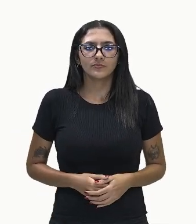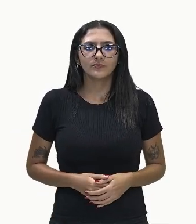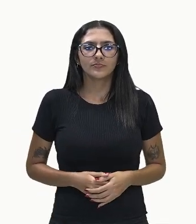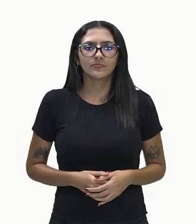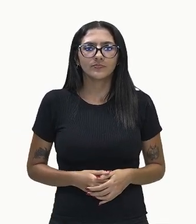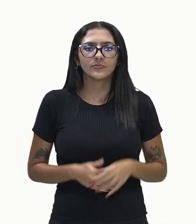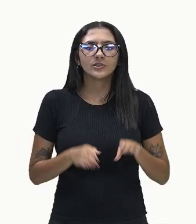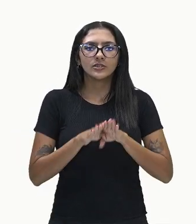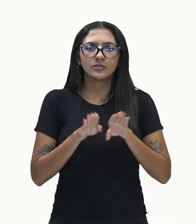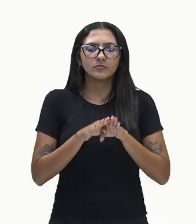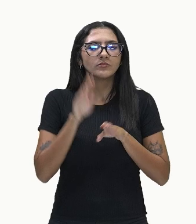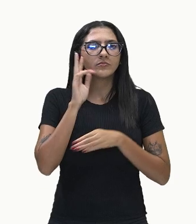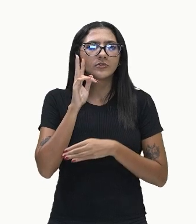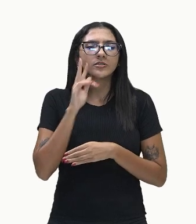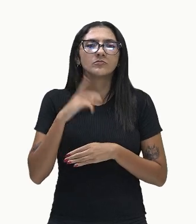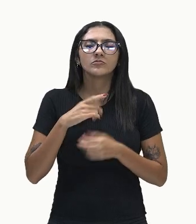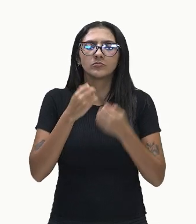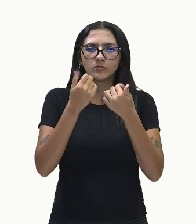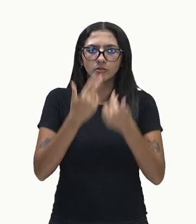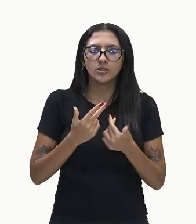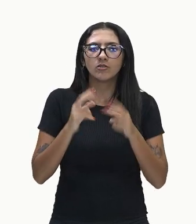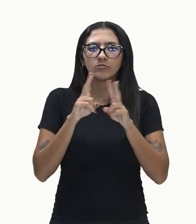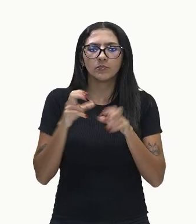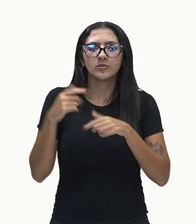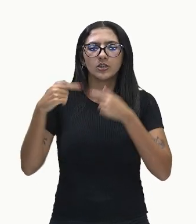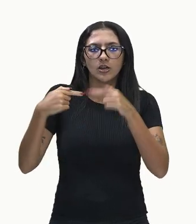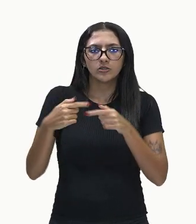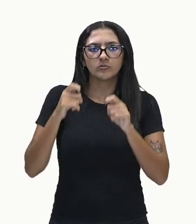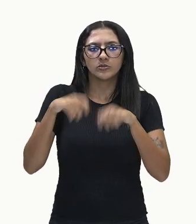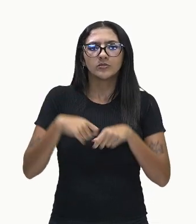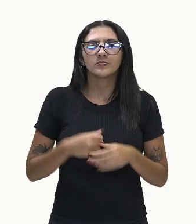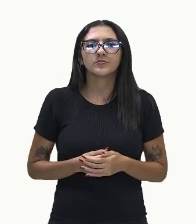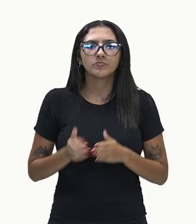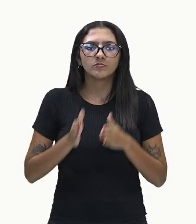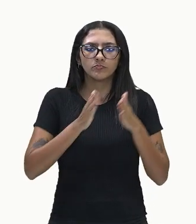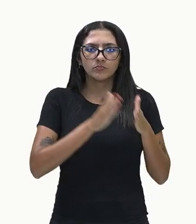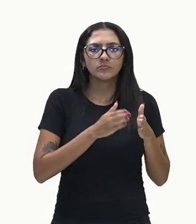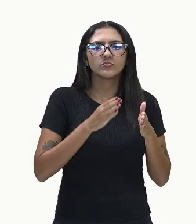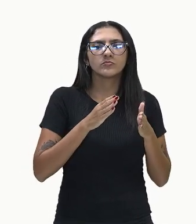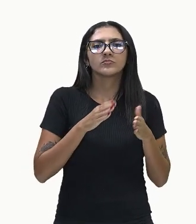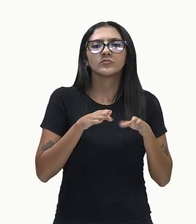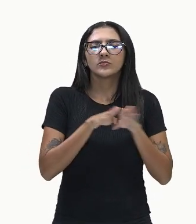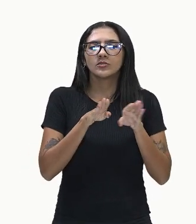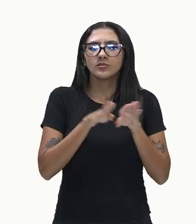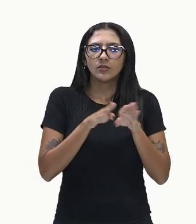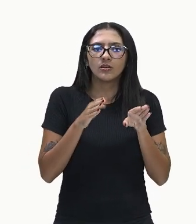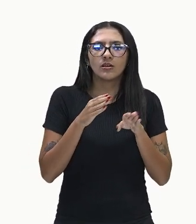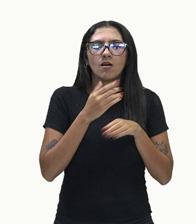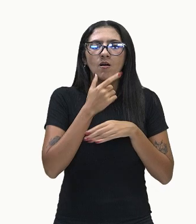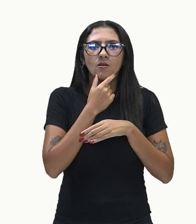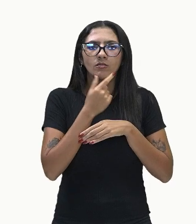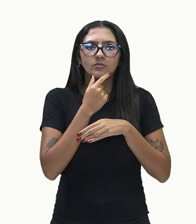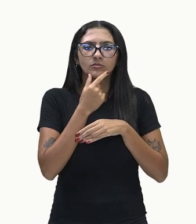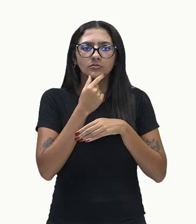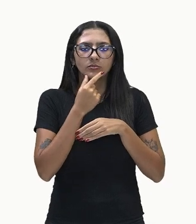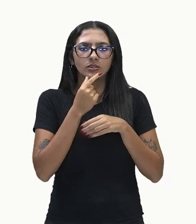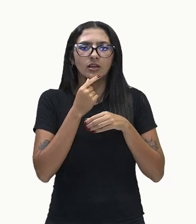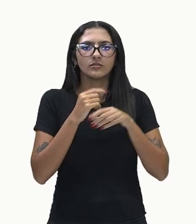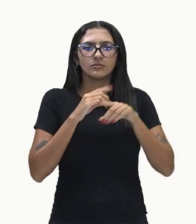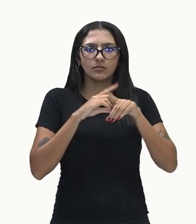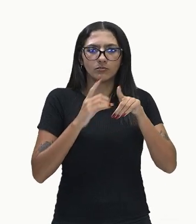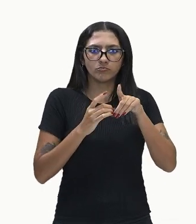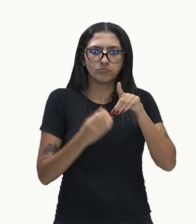de maturação reprodutiva, nos meninos vai ter o aumento dos testículos e